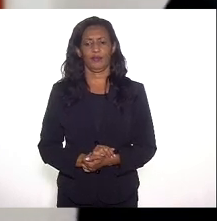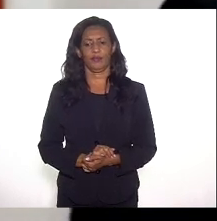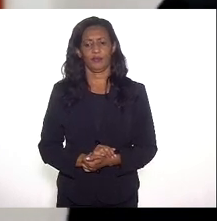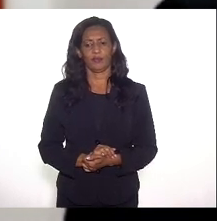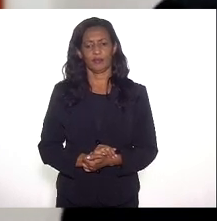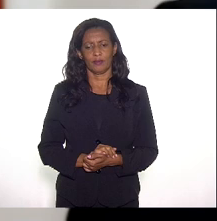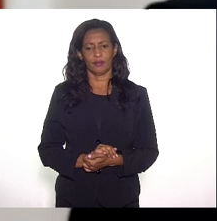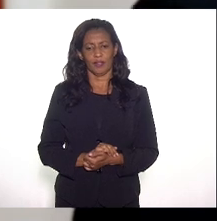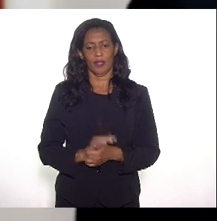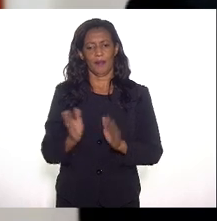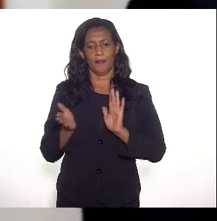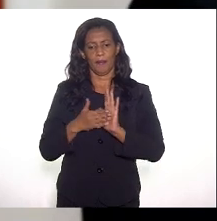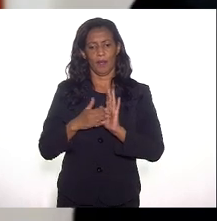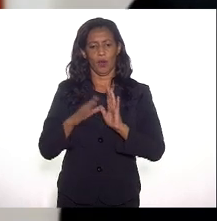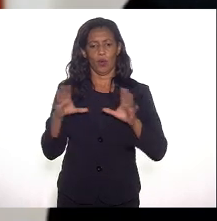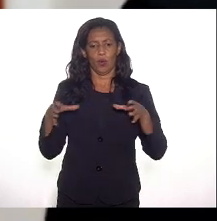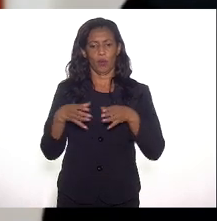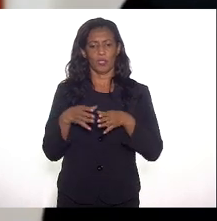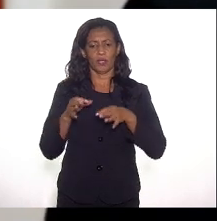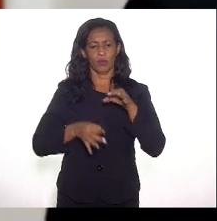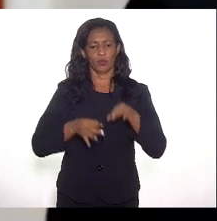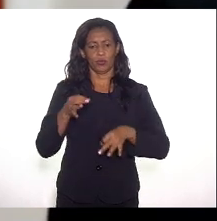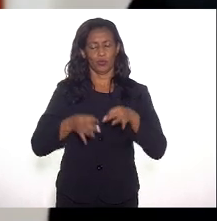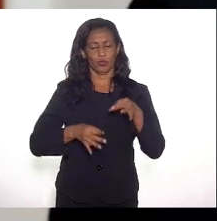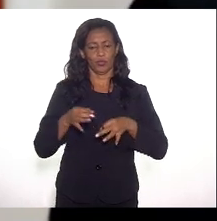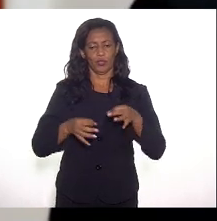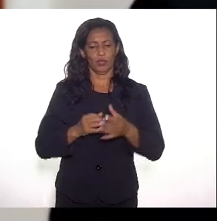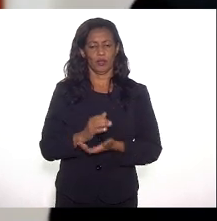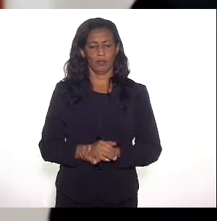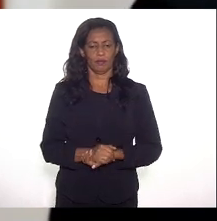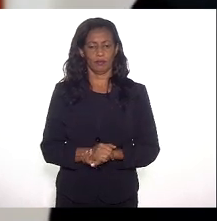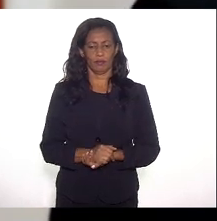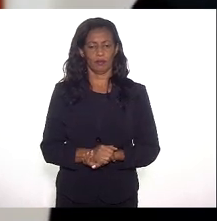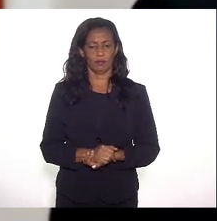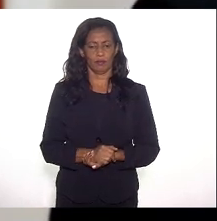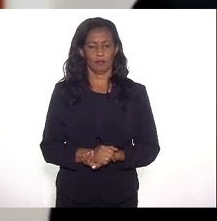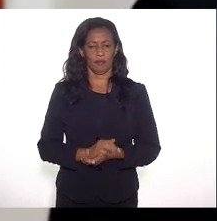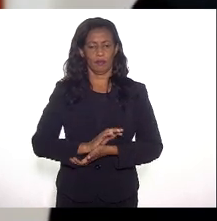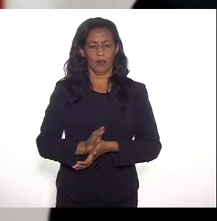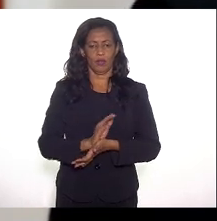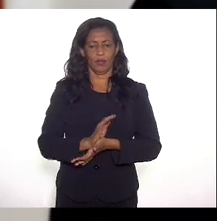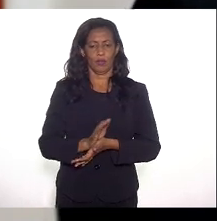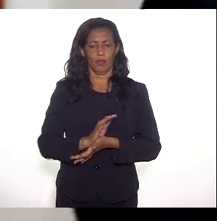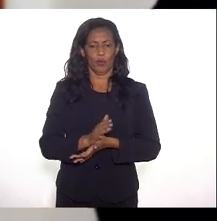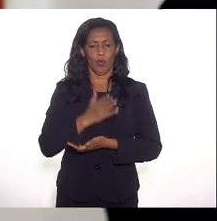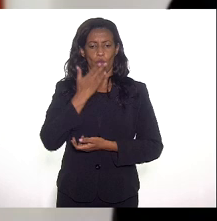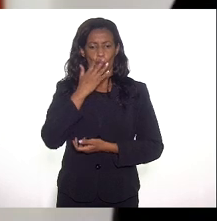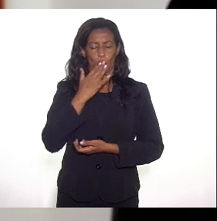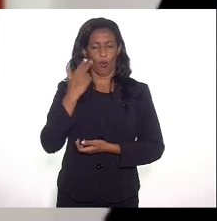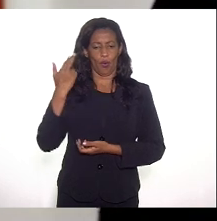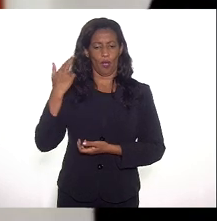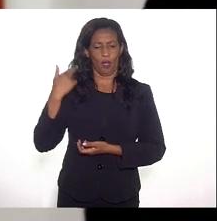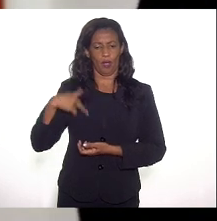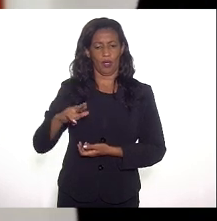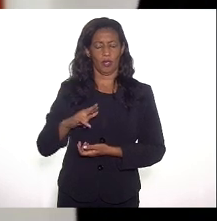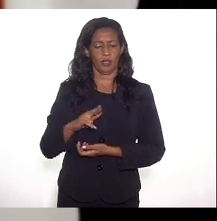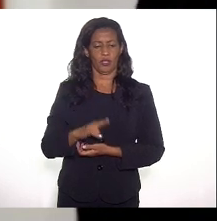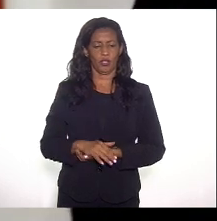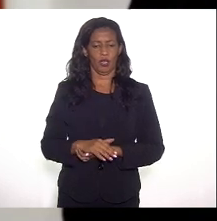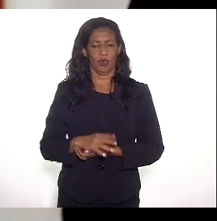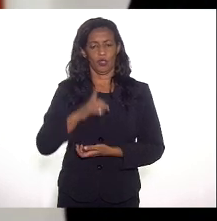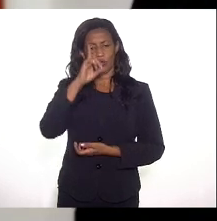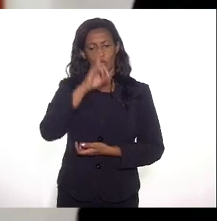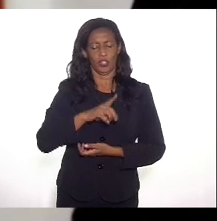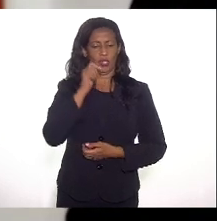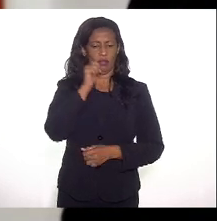Pendendo de pareceres das comissões de Constituição e Justiça, de combate à discriminação e preconceito de raça, cor, etnia, religião, procedência nacional, defesa dos